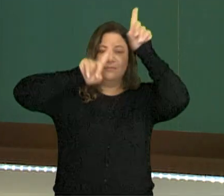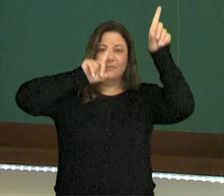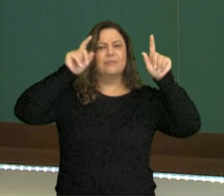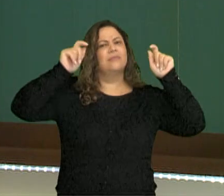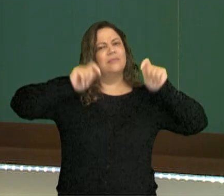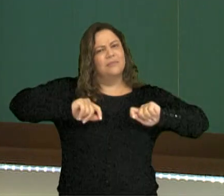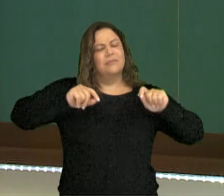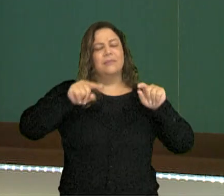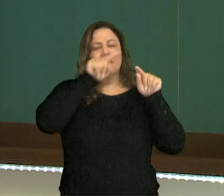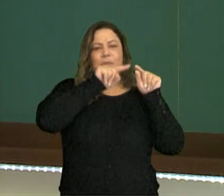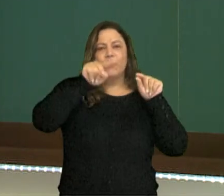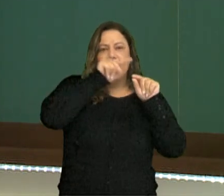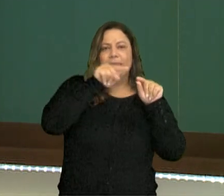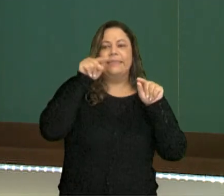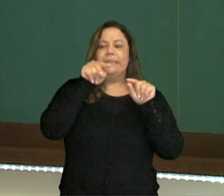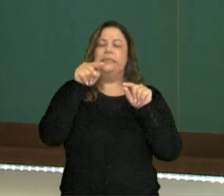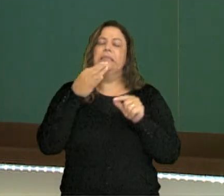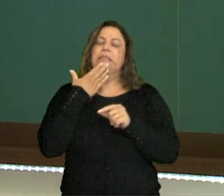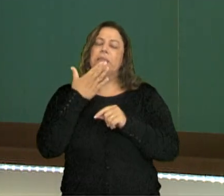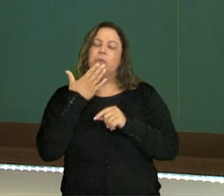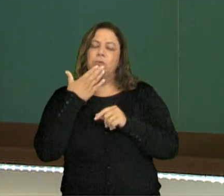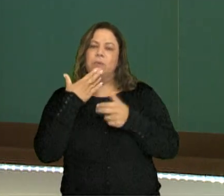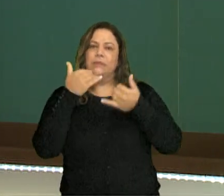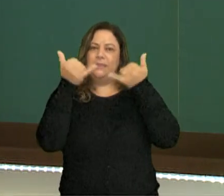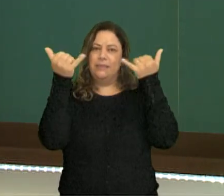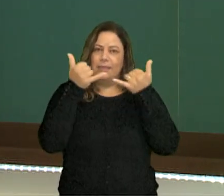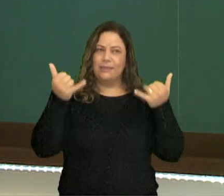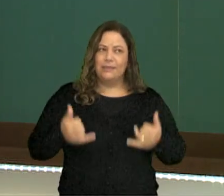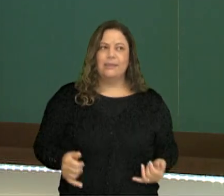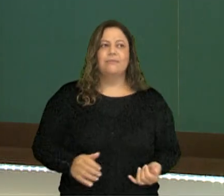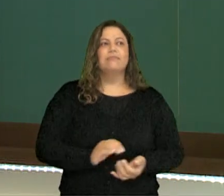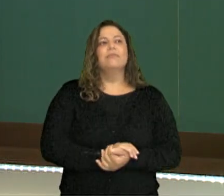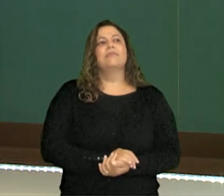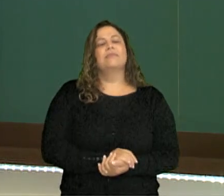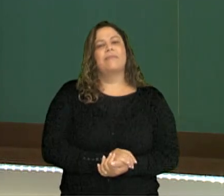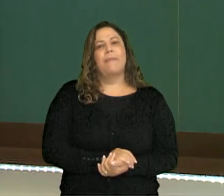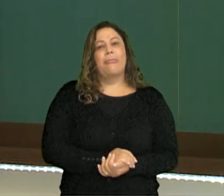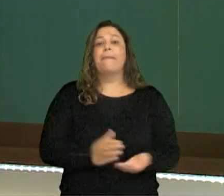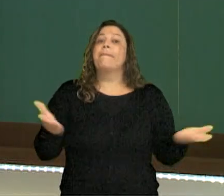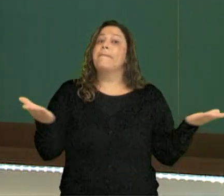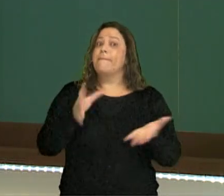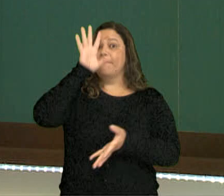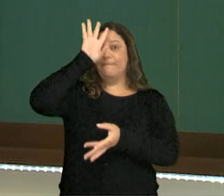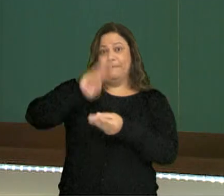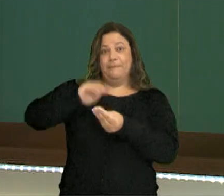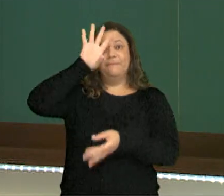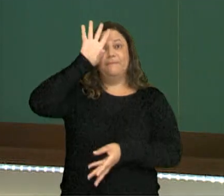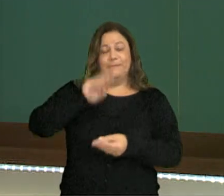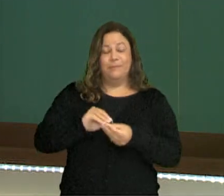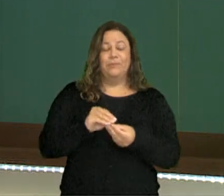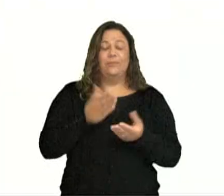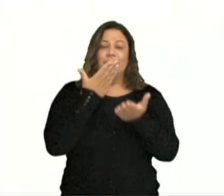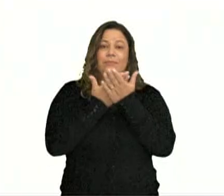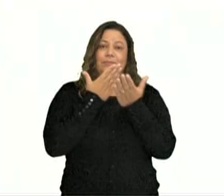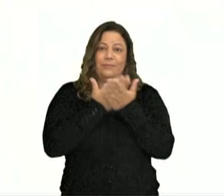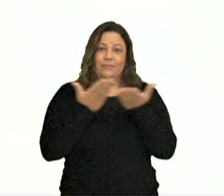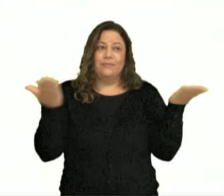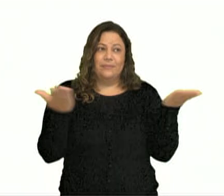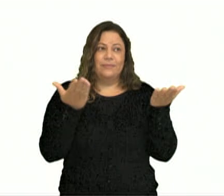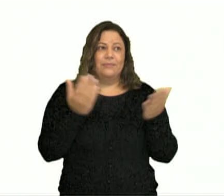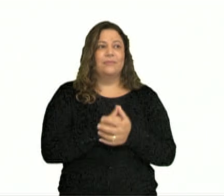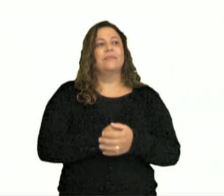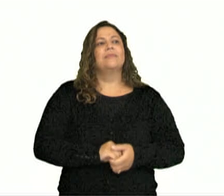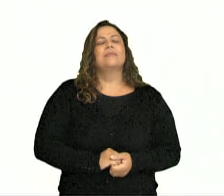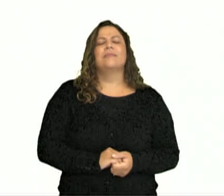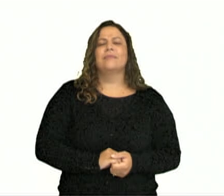ter bolinha, pode ser colorida, pode ser linhas, tá bom? Então, retomada da nossa aula, né? Então, vimos